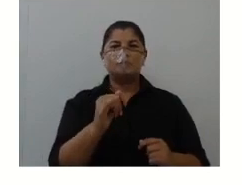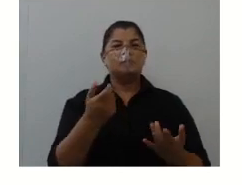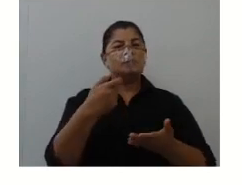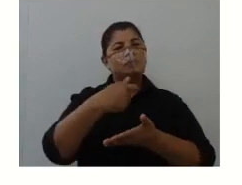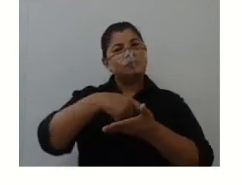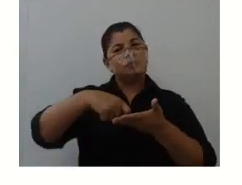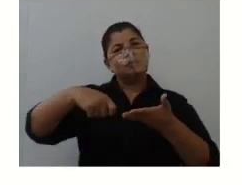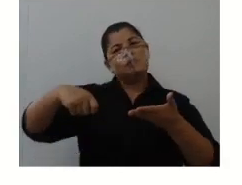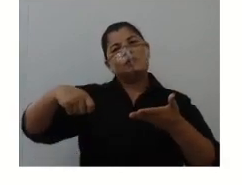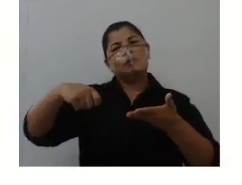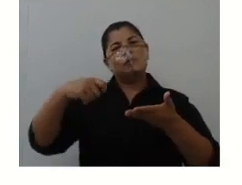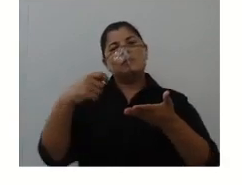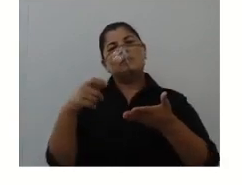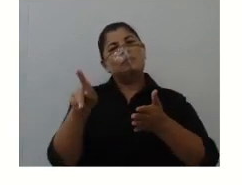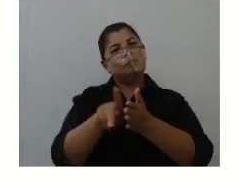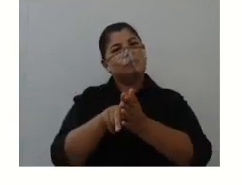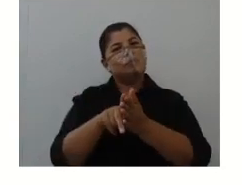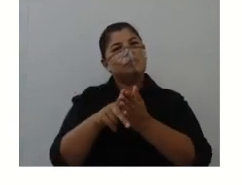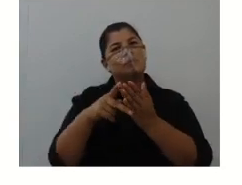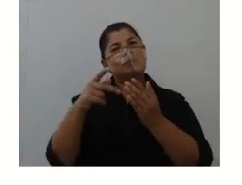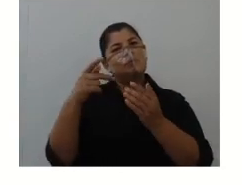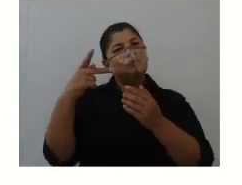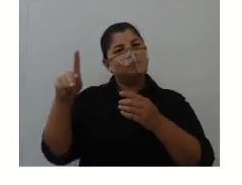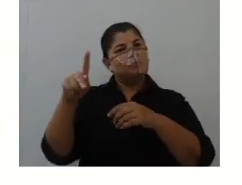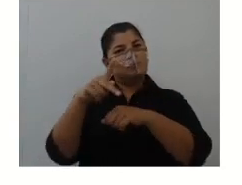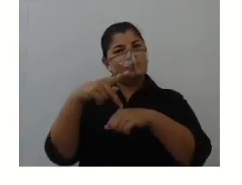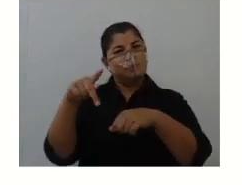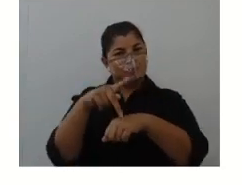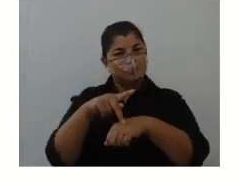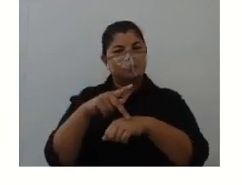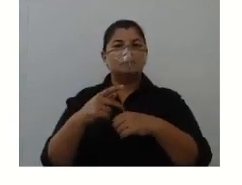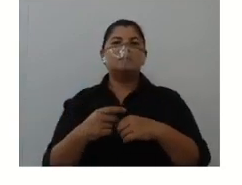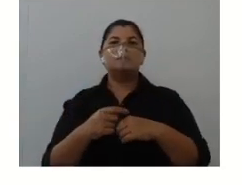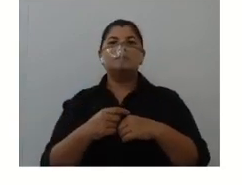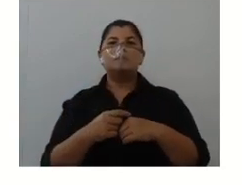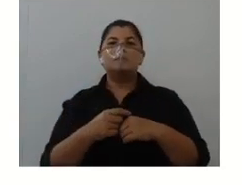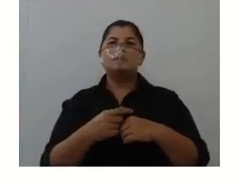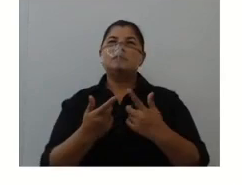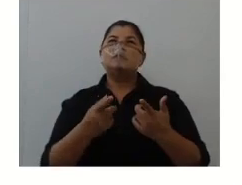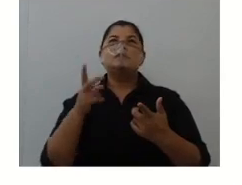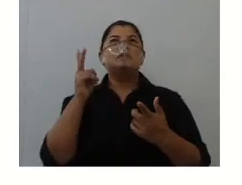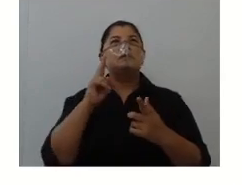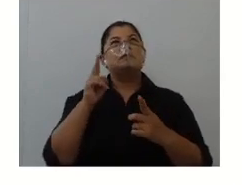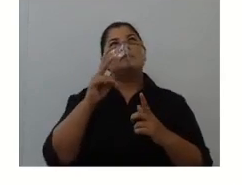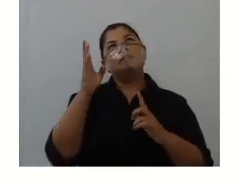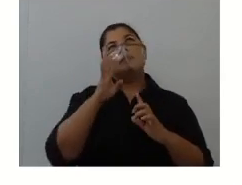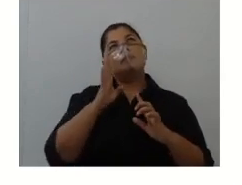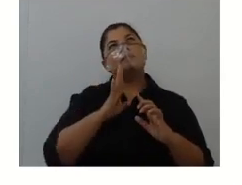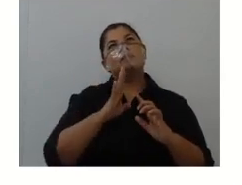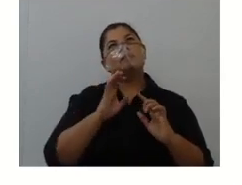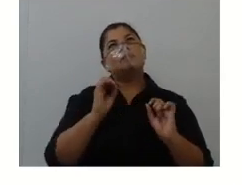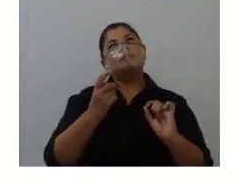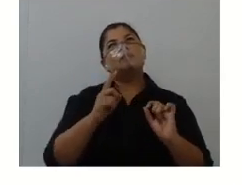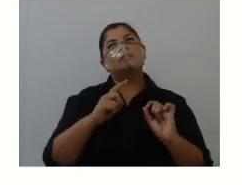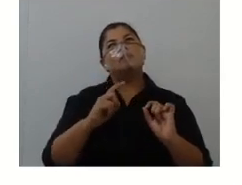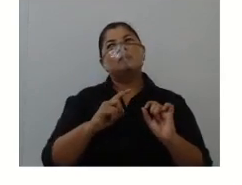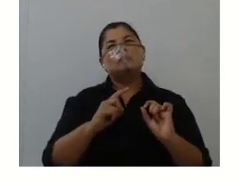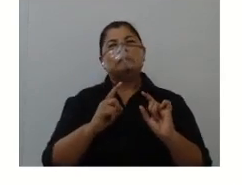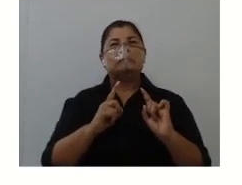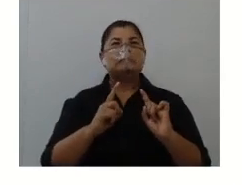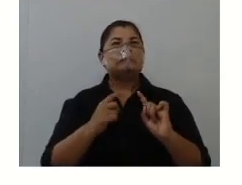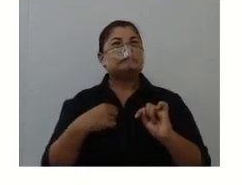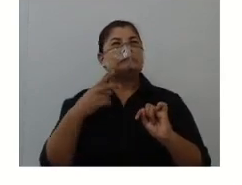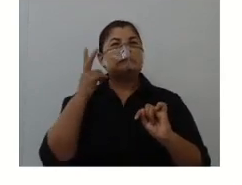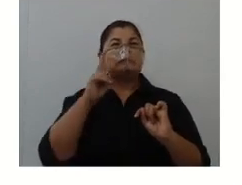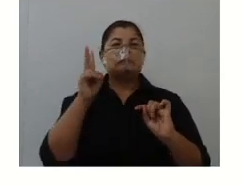era brasileiro, mas assim, o Marcuse, caramba, não me lembro. Marcuse era brasileiro, agora me pegou, não me lembro disso. Mas eu acredito